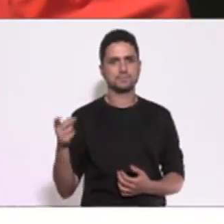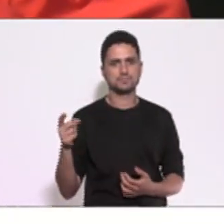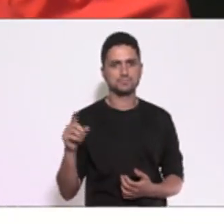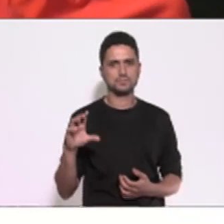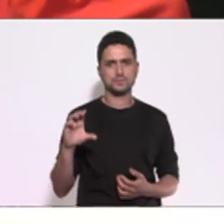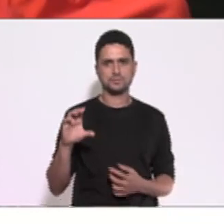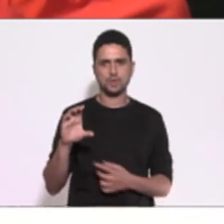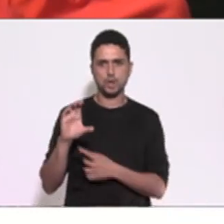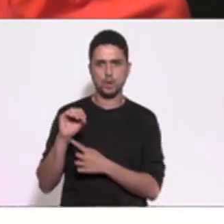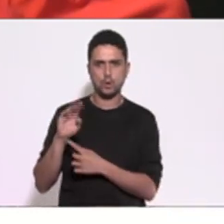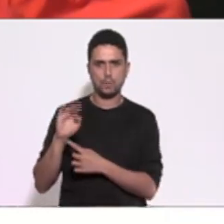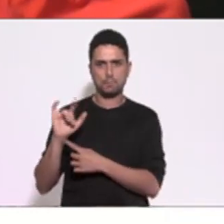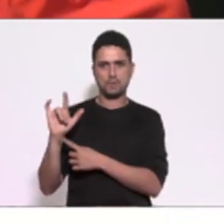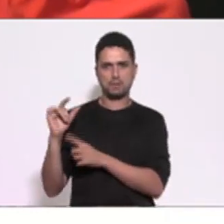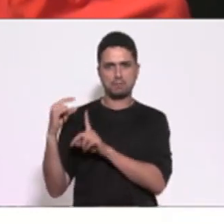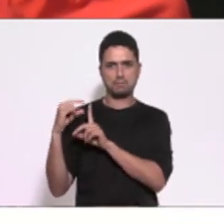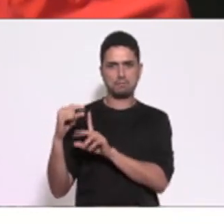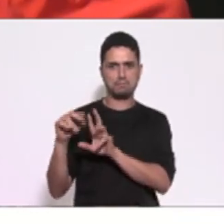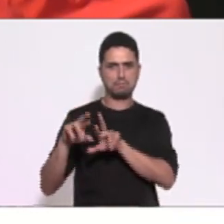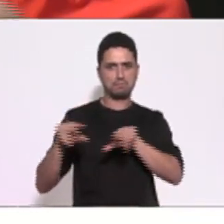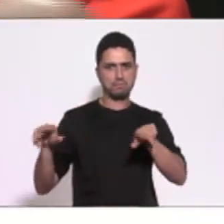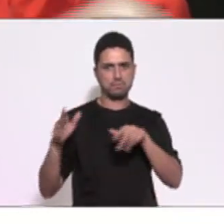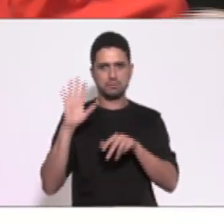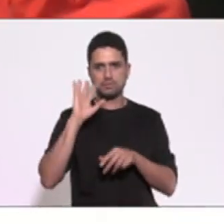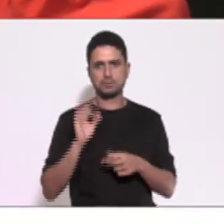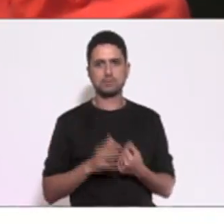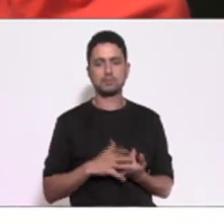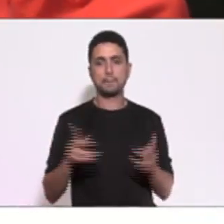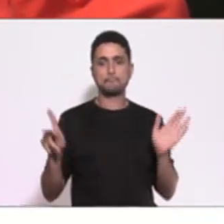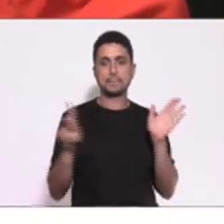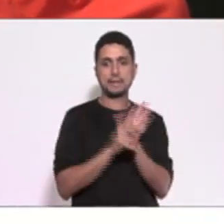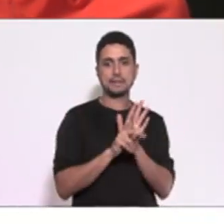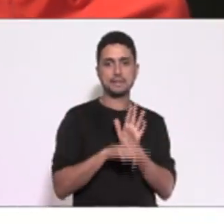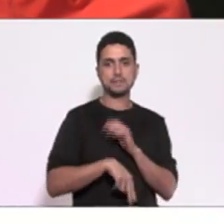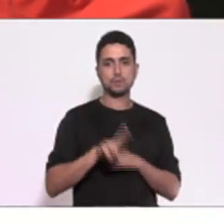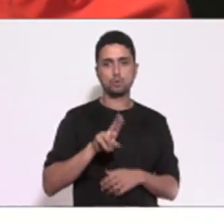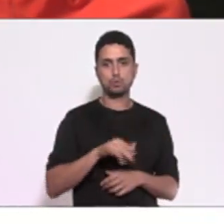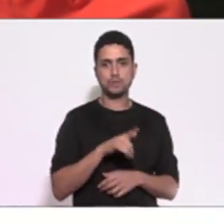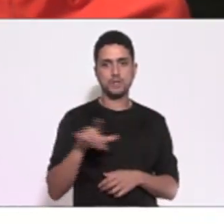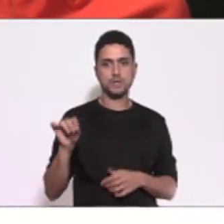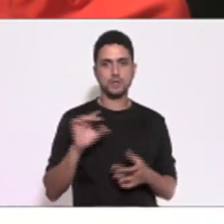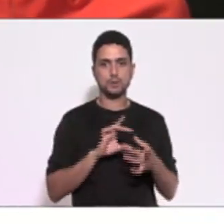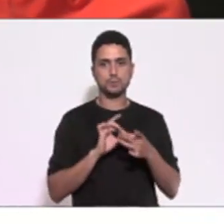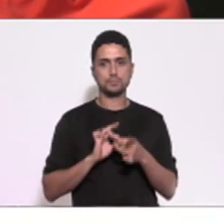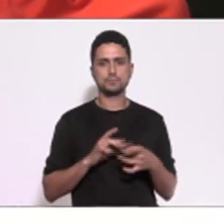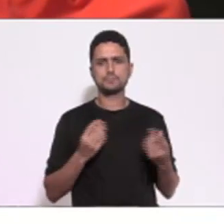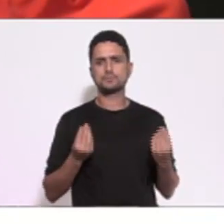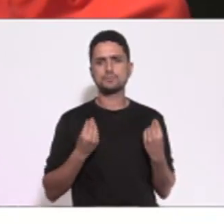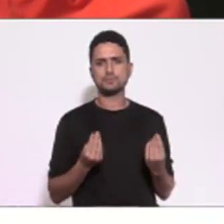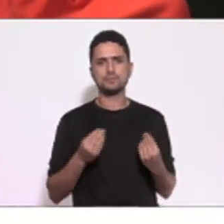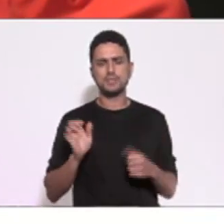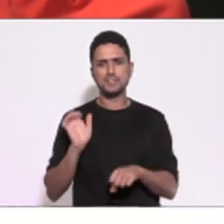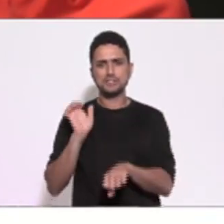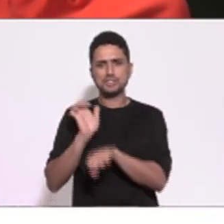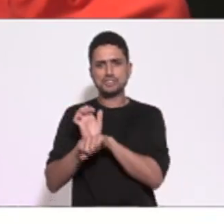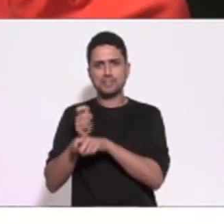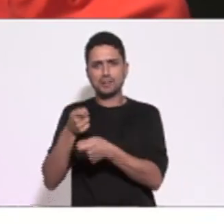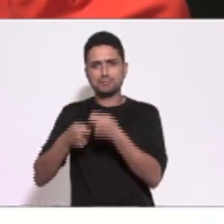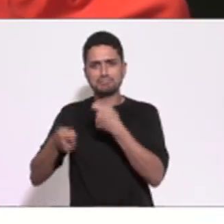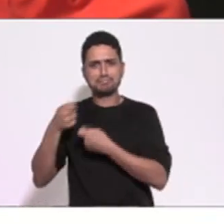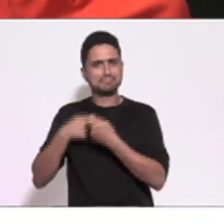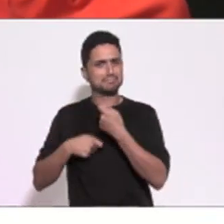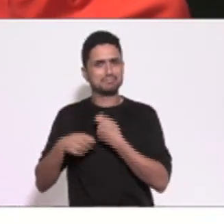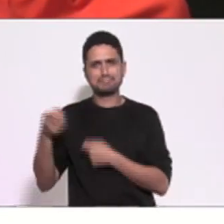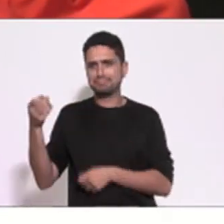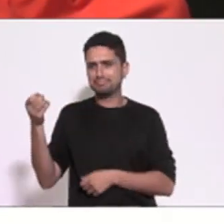que é o plural de Cobal, pertenceria à União. E o Estado administrando uma Cobal é tão incompetente, mas